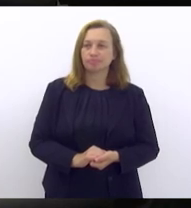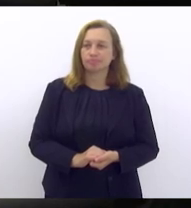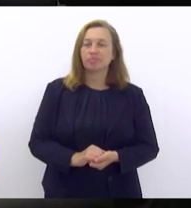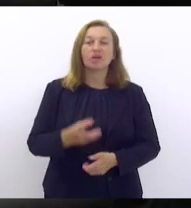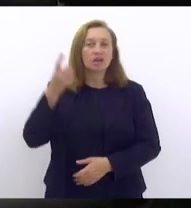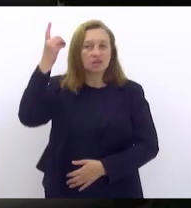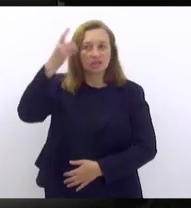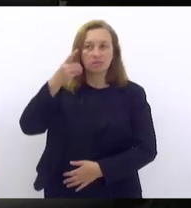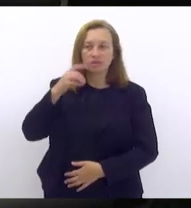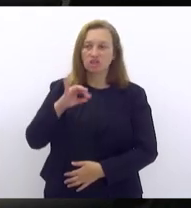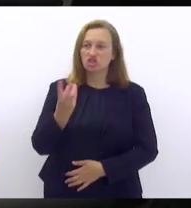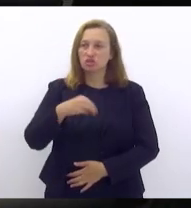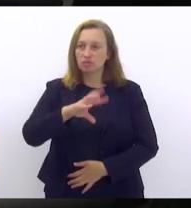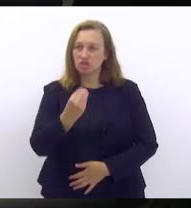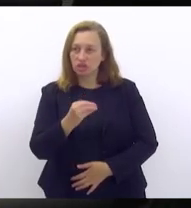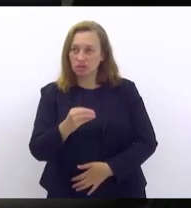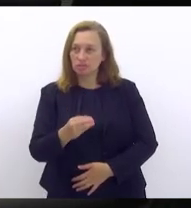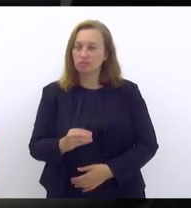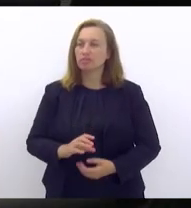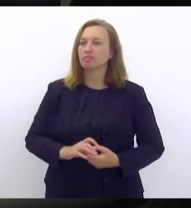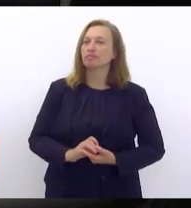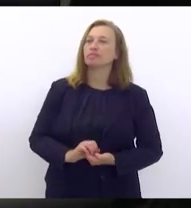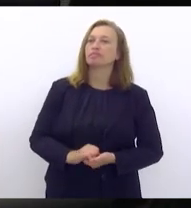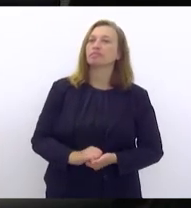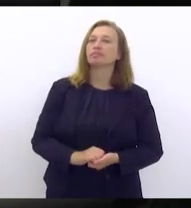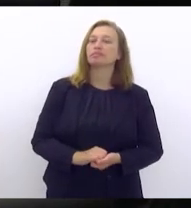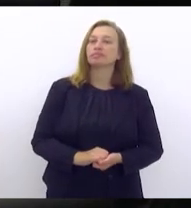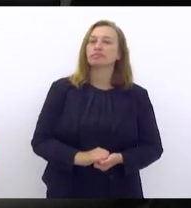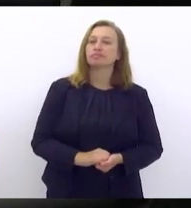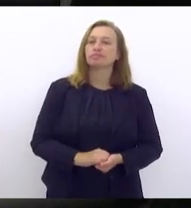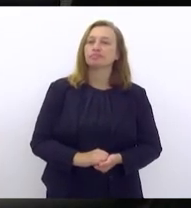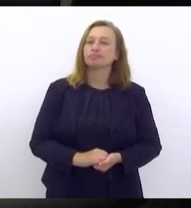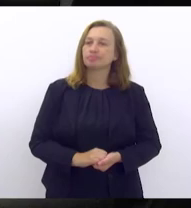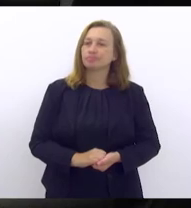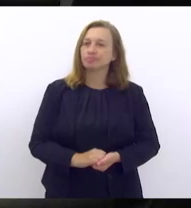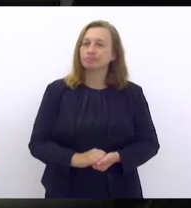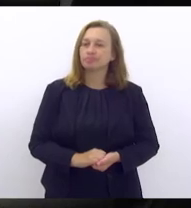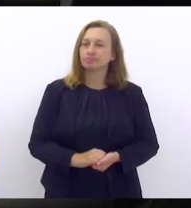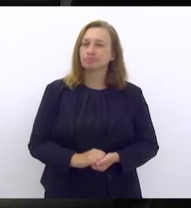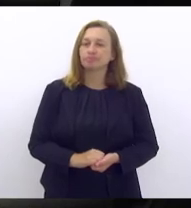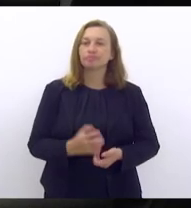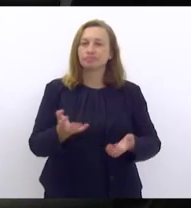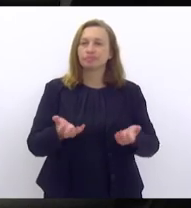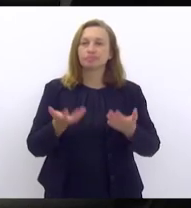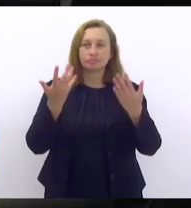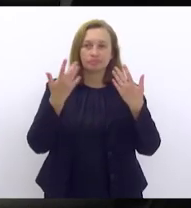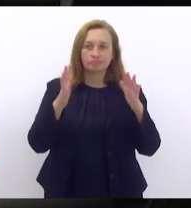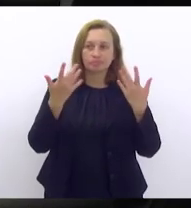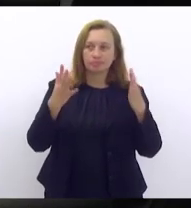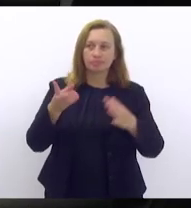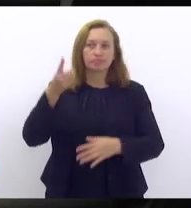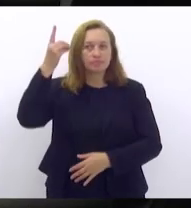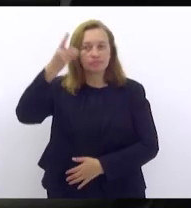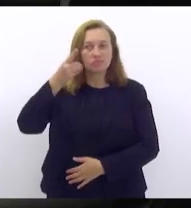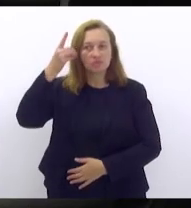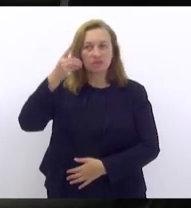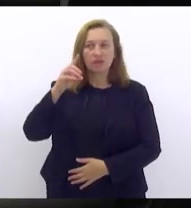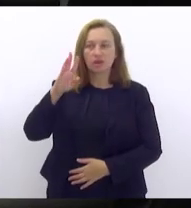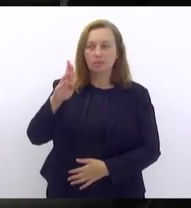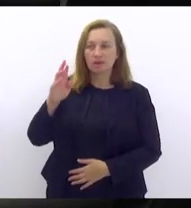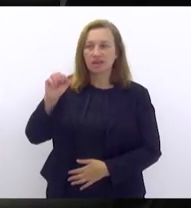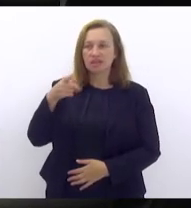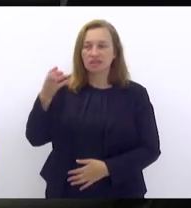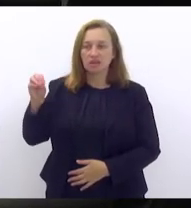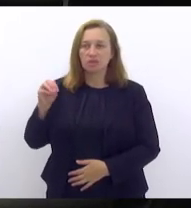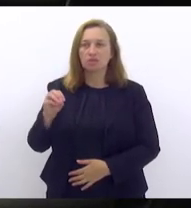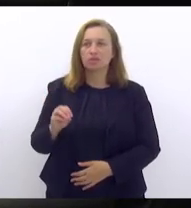Deputado Chico Machado, vê se está aberto. Senhor presidente, pela ordem, eu quero parabenizar o deputado Brazão por esse